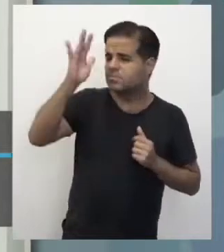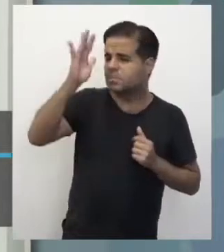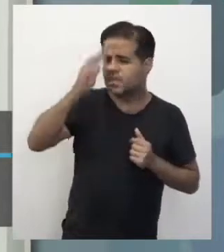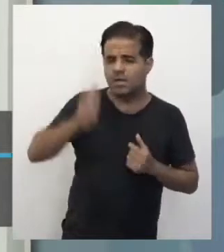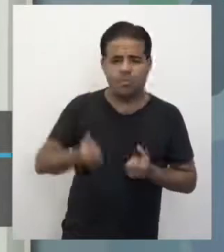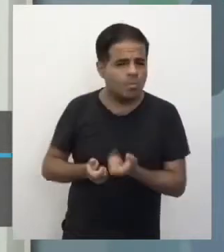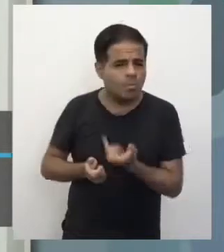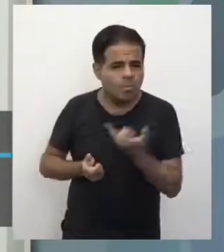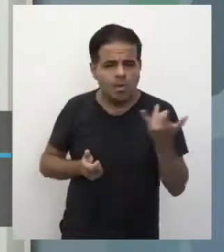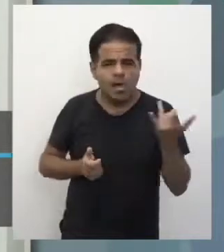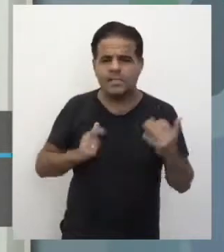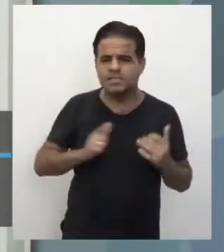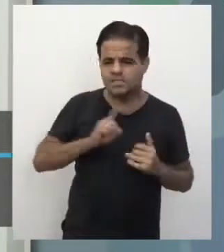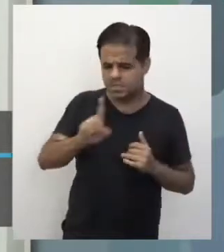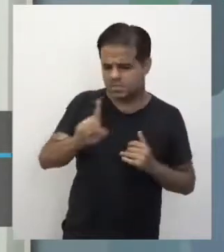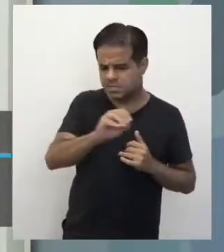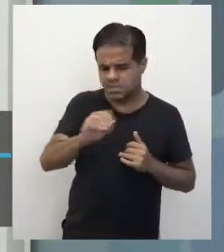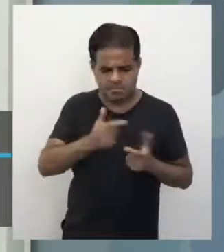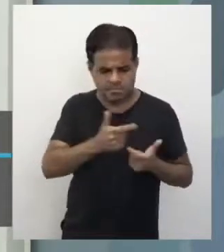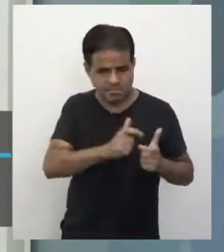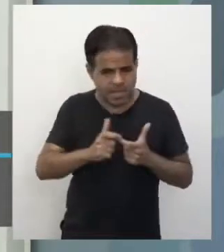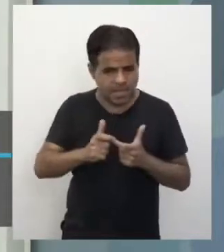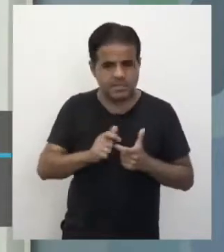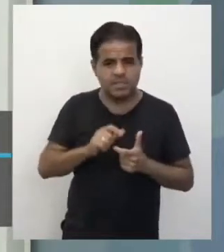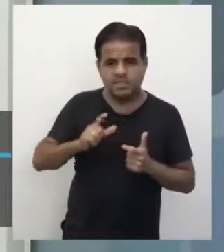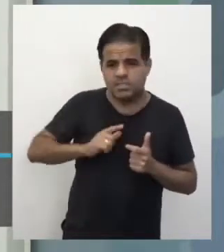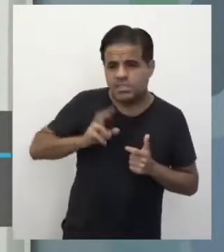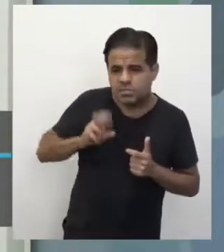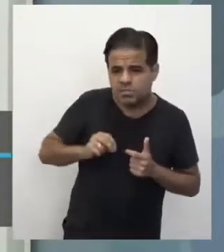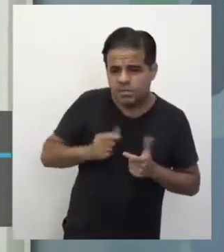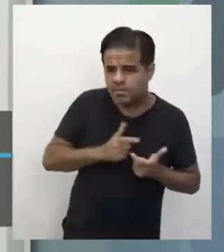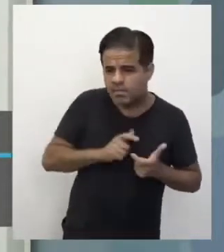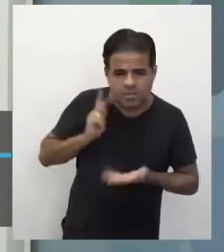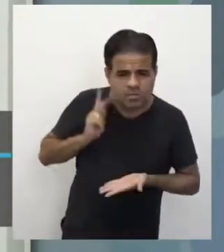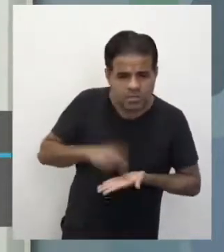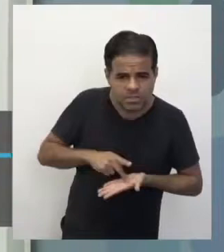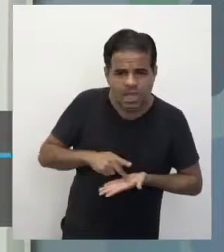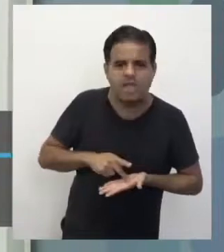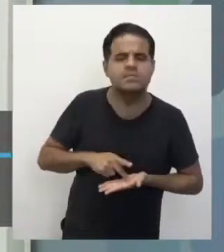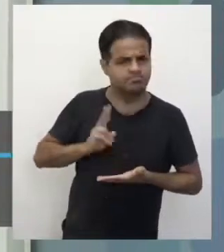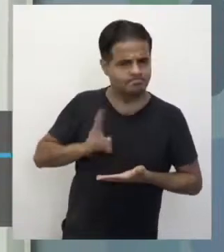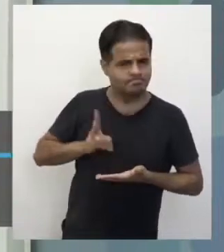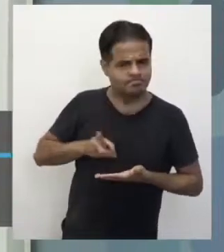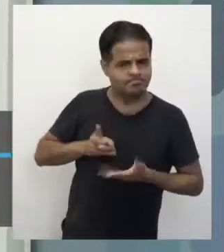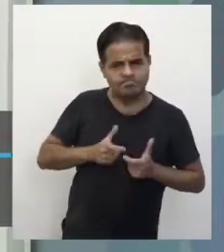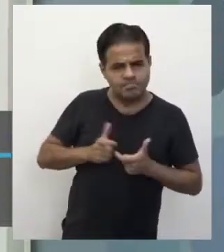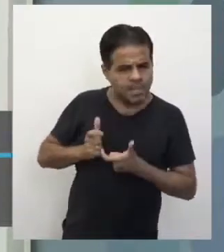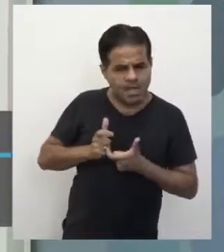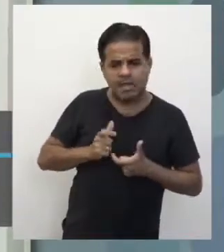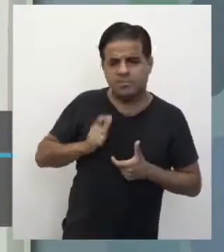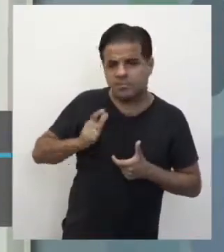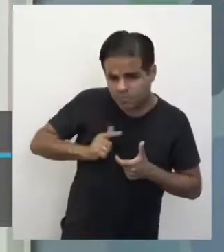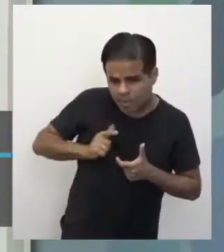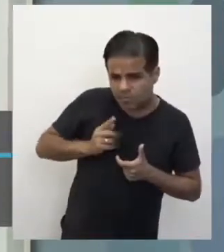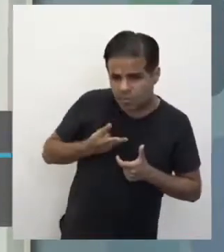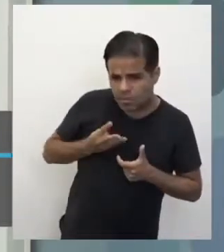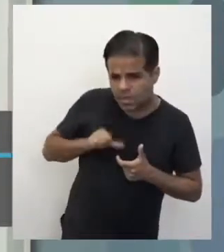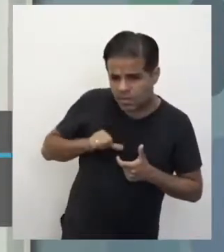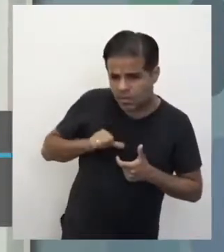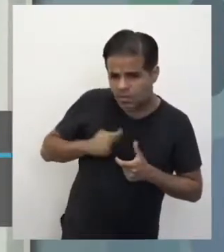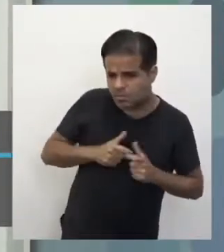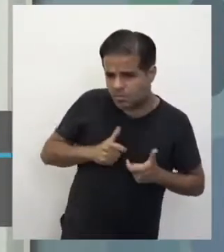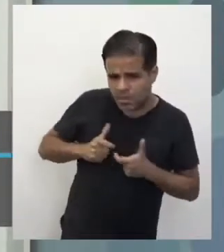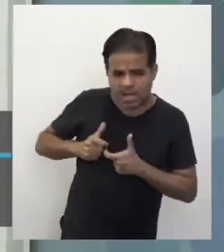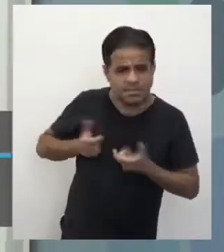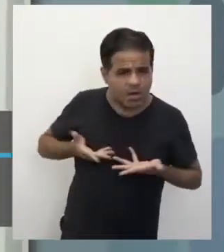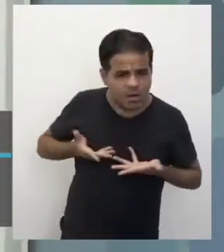das quantidades, tinha 100 peças, enquanto tinha 50 peças originais, ele era o mesmo barco. A partir do momento que teve 49 peças